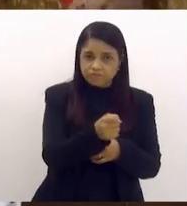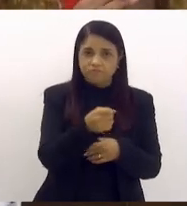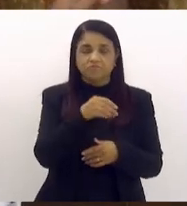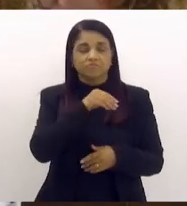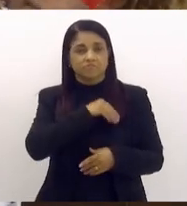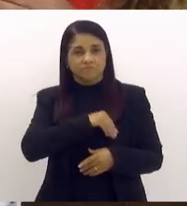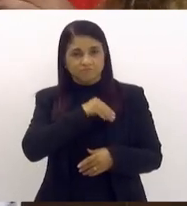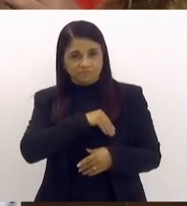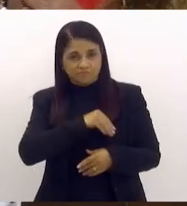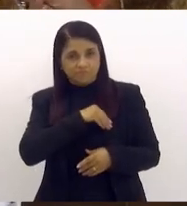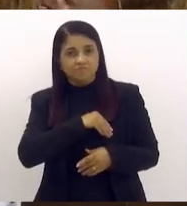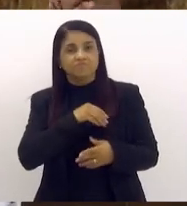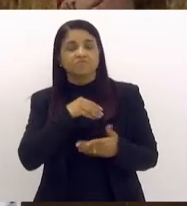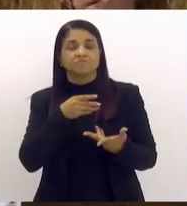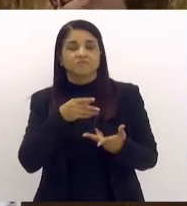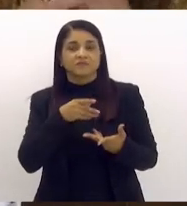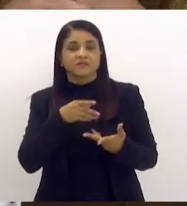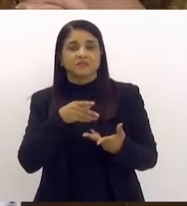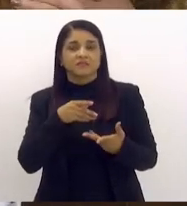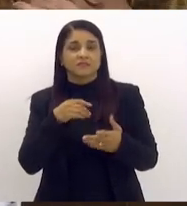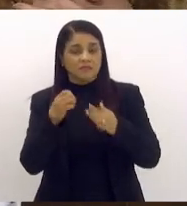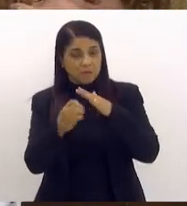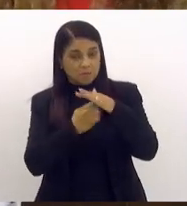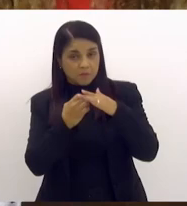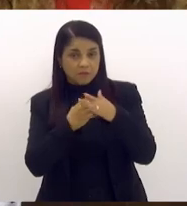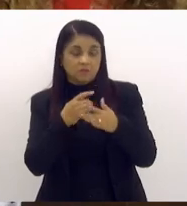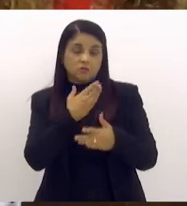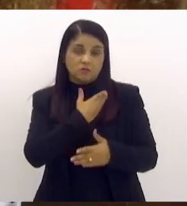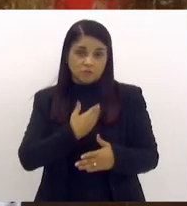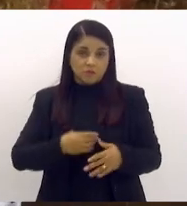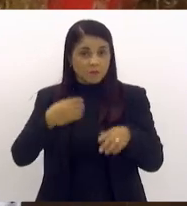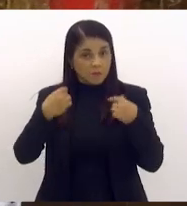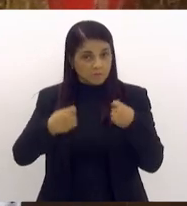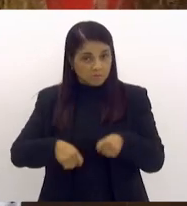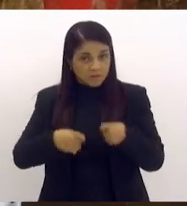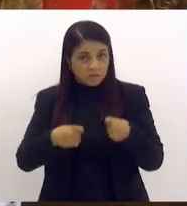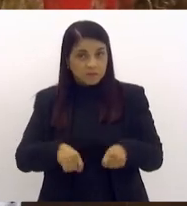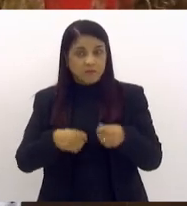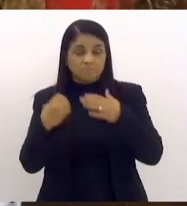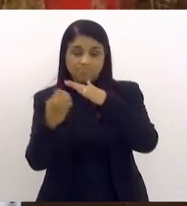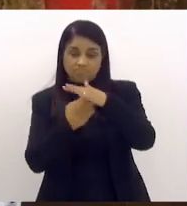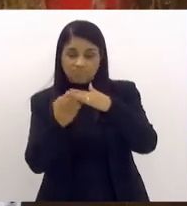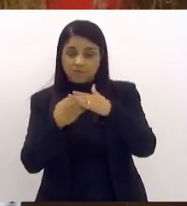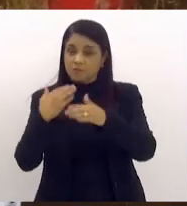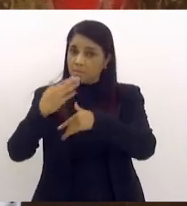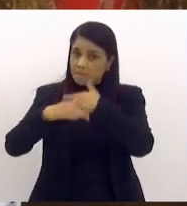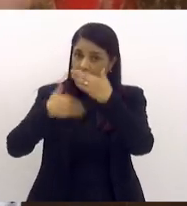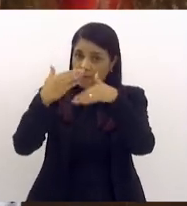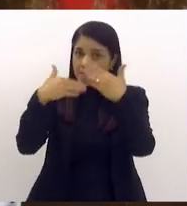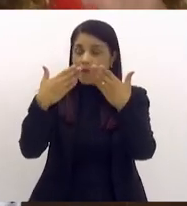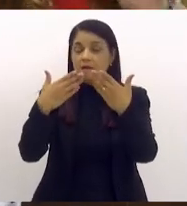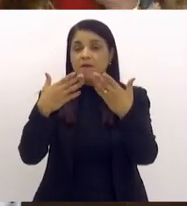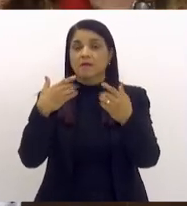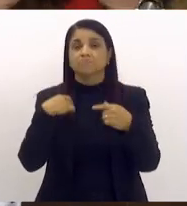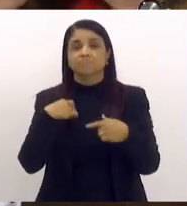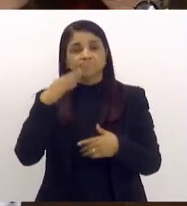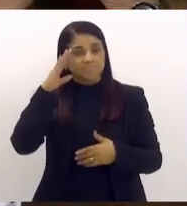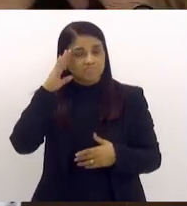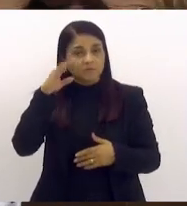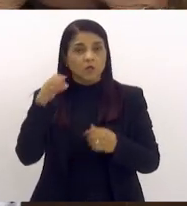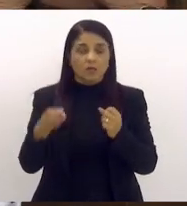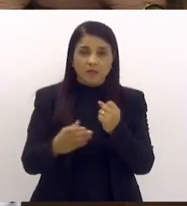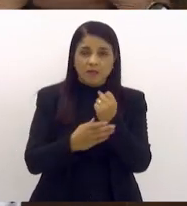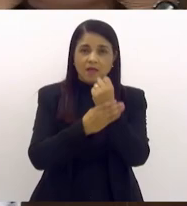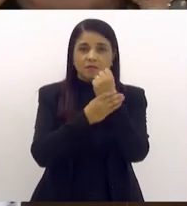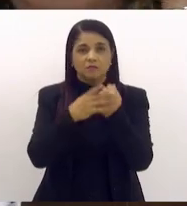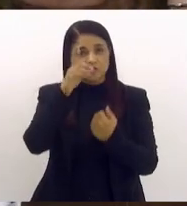gente quer inclusive que tenha emprego nas nossas empresas públicas porque a gente quer as nossas empresas pujantes mas é fundamental também que a gente Garanta